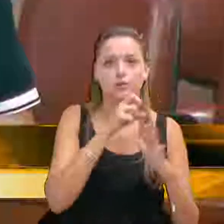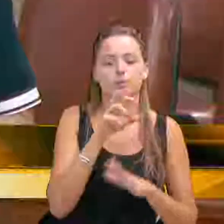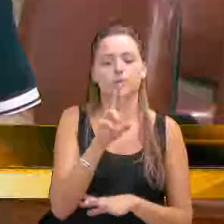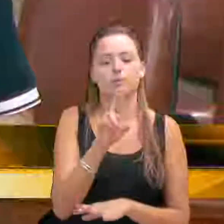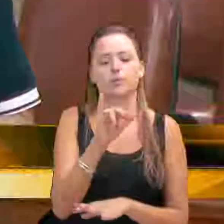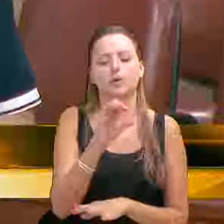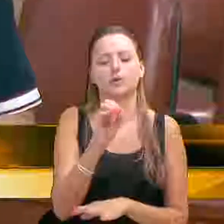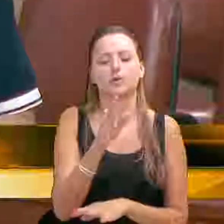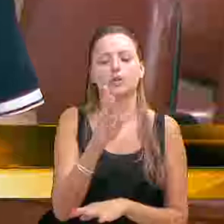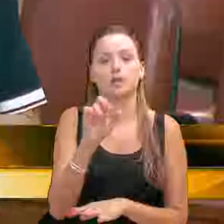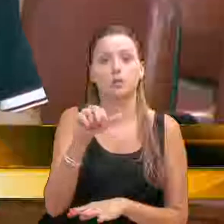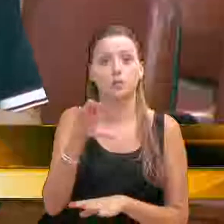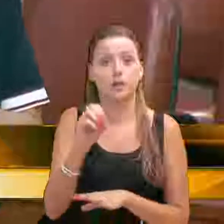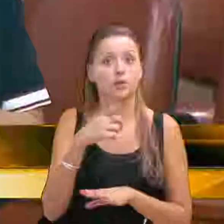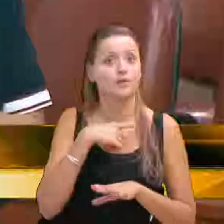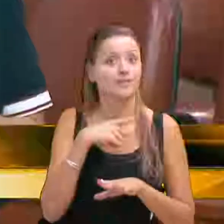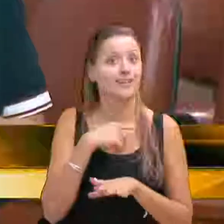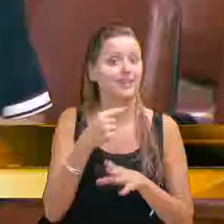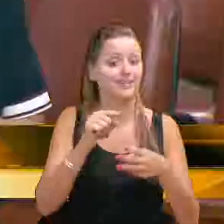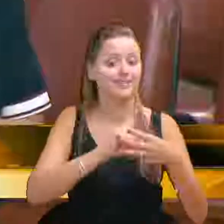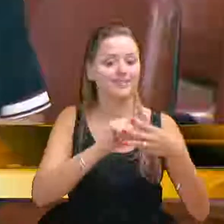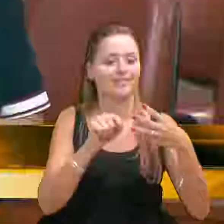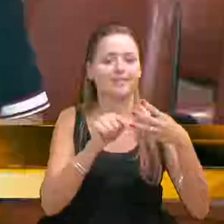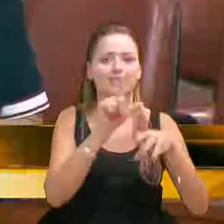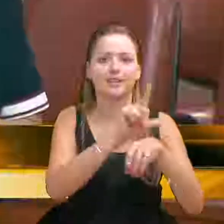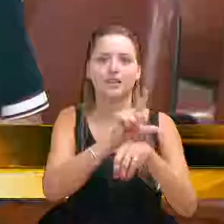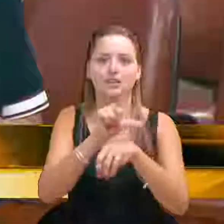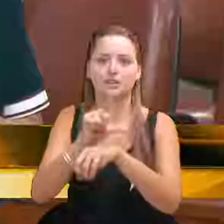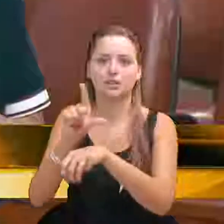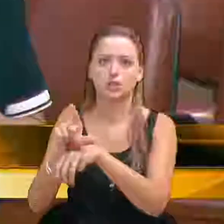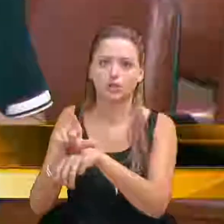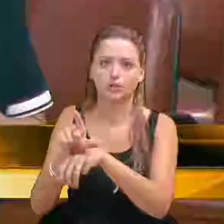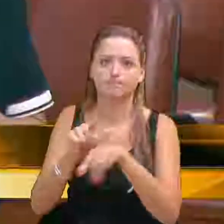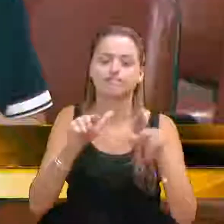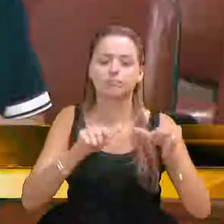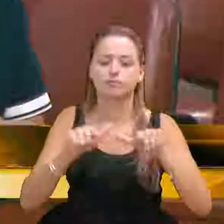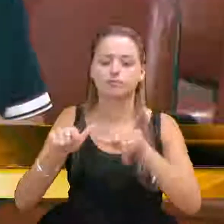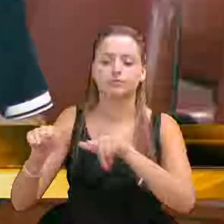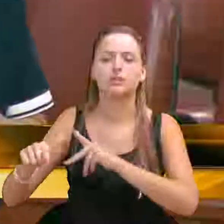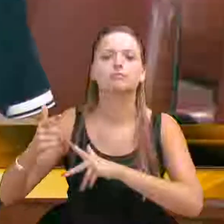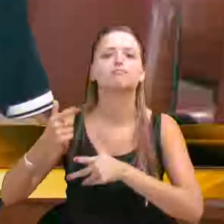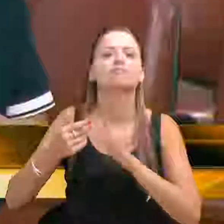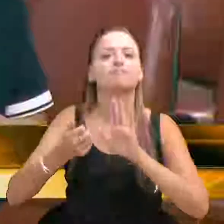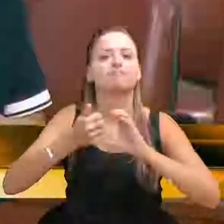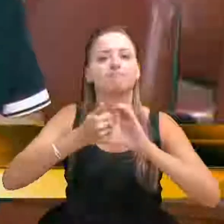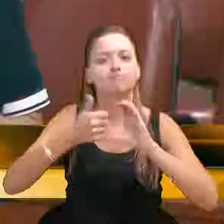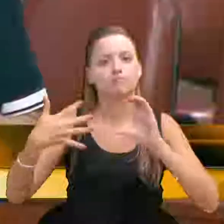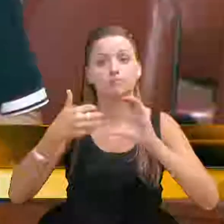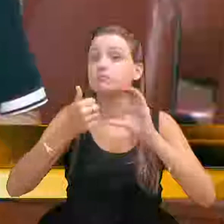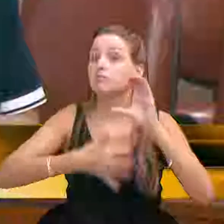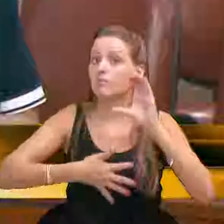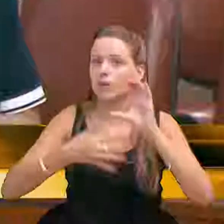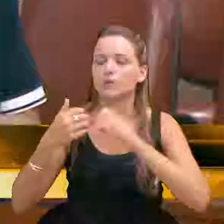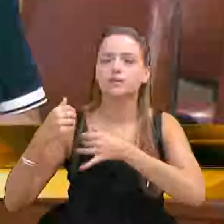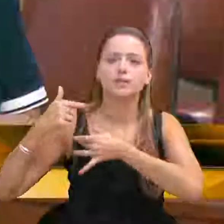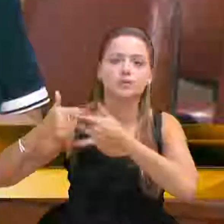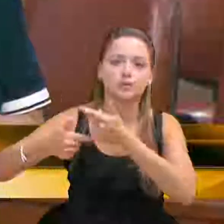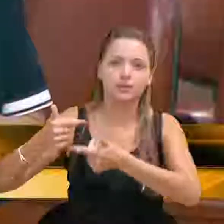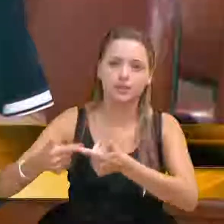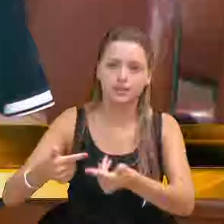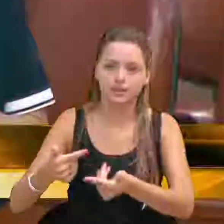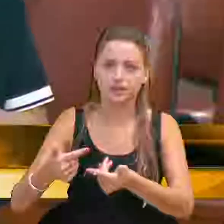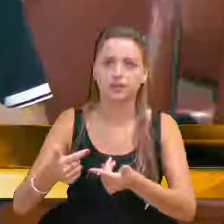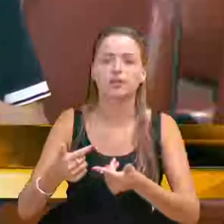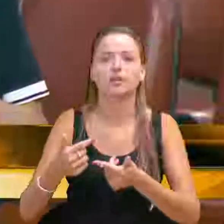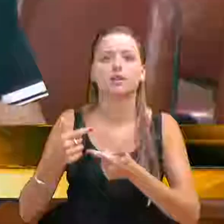oferece 3 lojas em nosso município, com o conceito de tradição e respeito aos clientes. A Rio